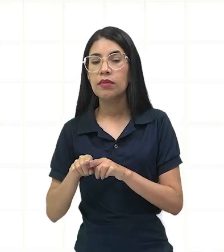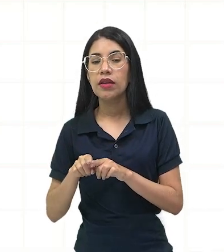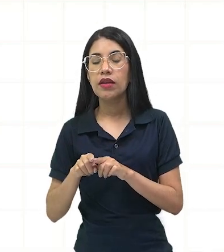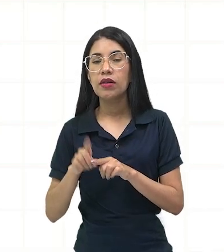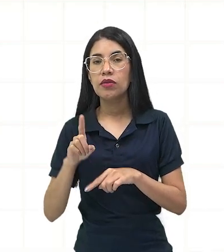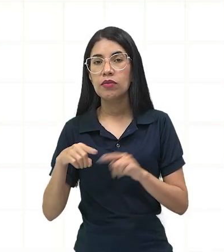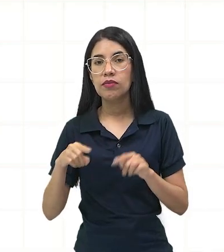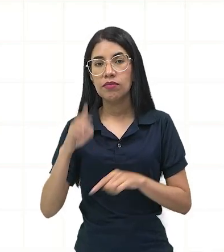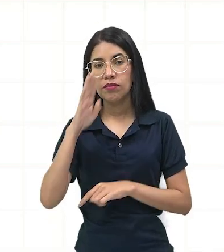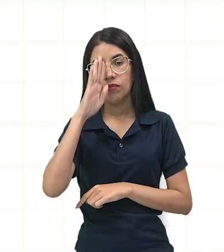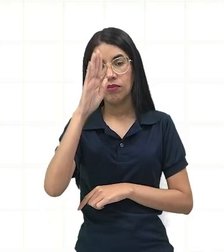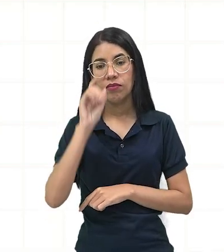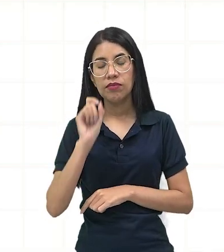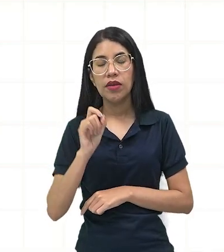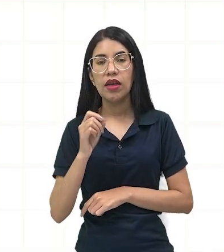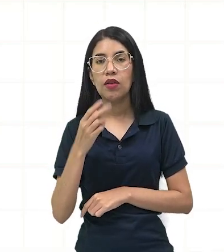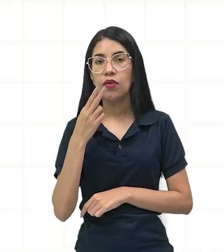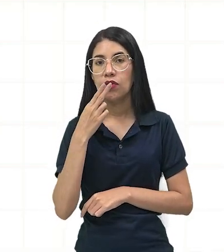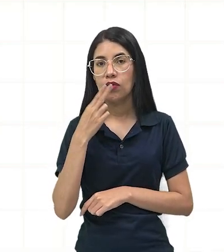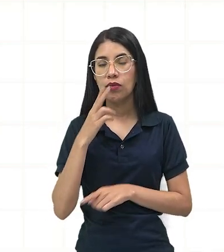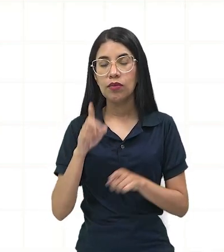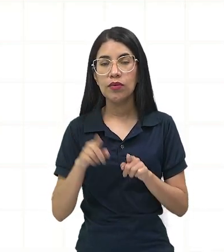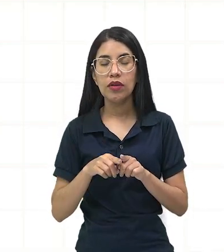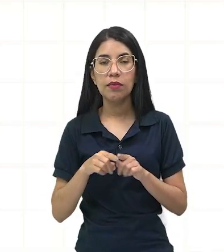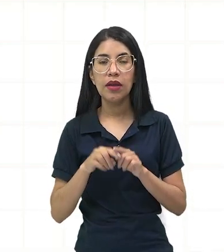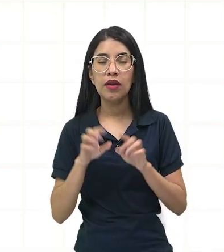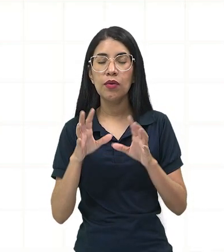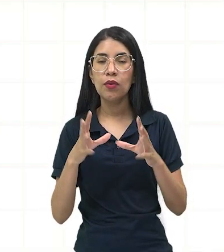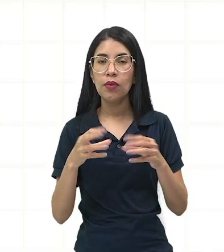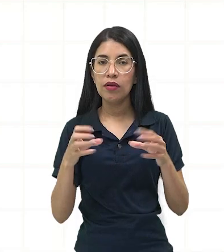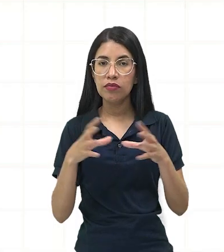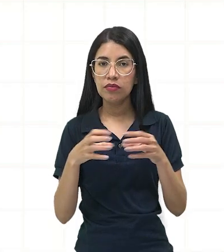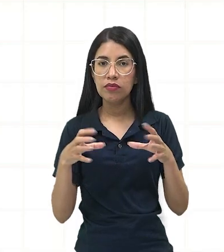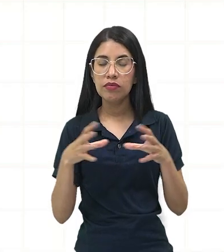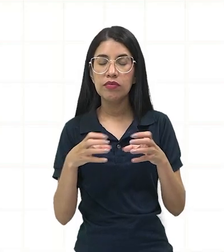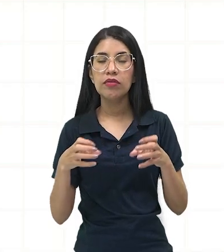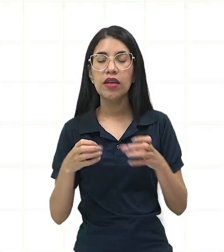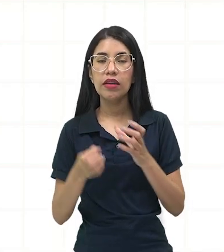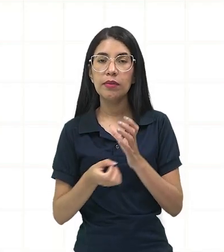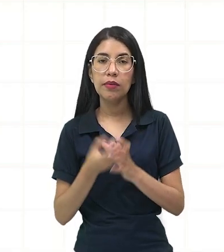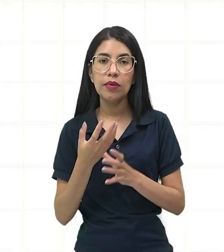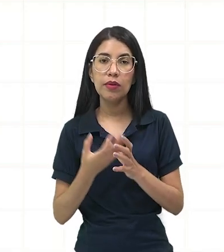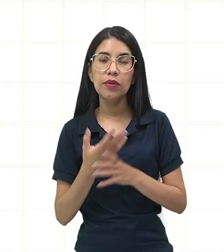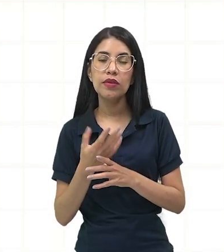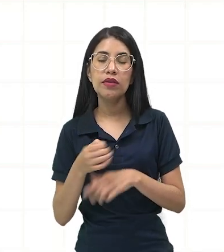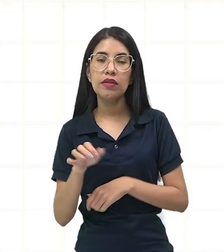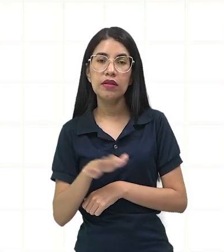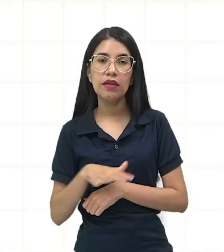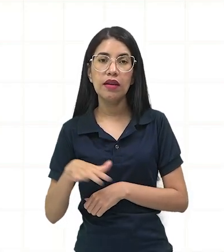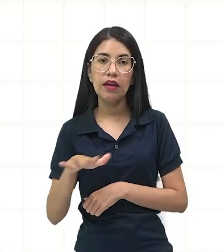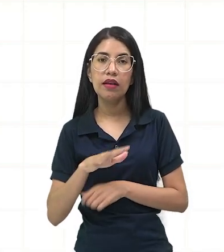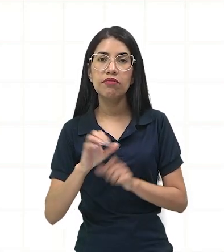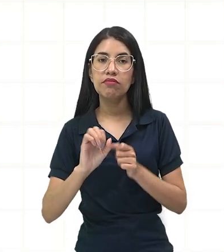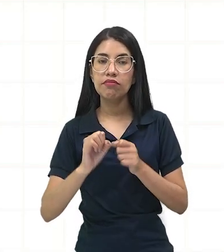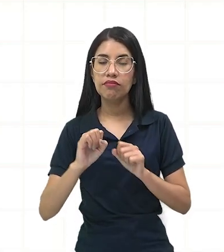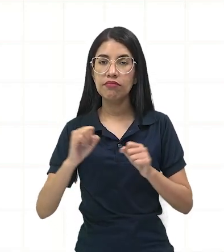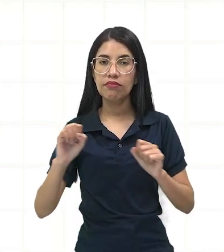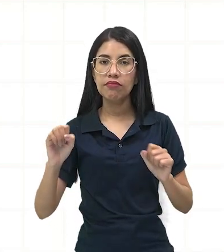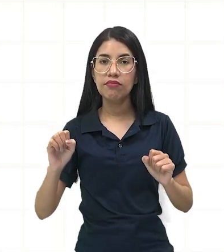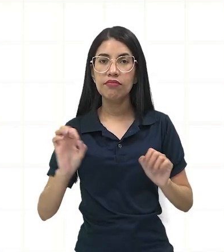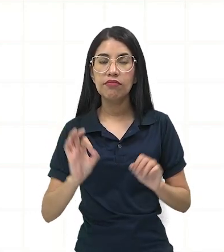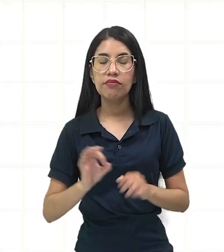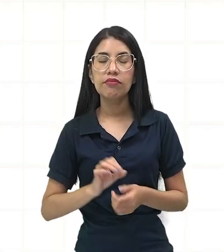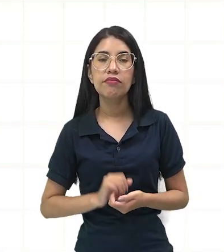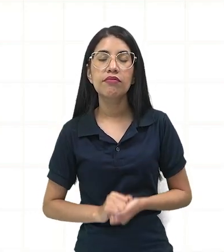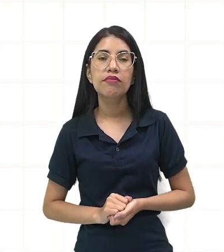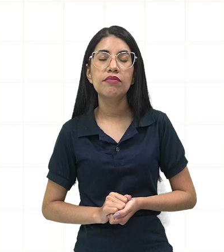mais cultivados, eram o tabaco e também o algodão, que eram produzidas nessas grandes propriedades ou nesses plantations, como a